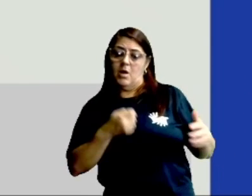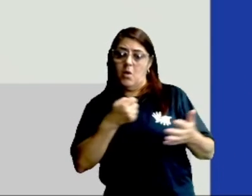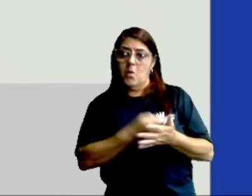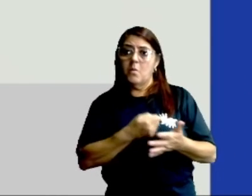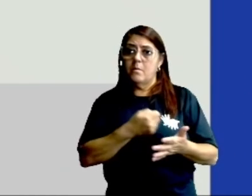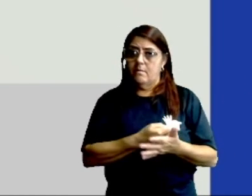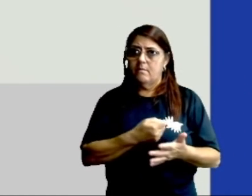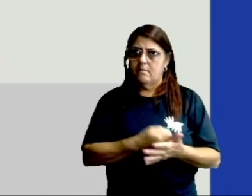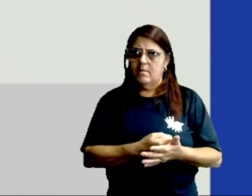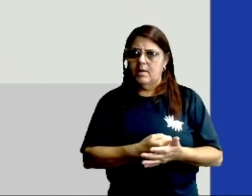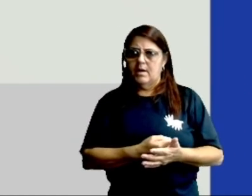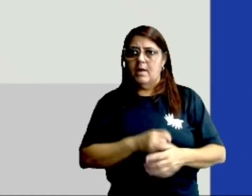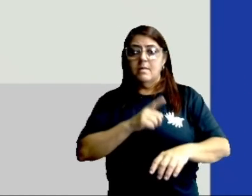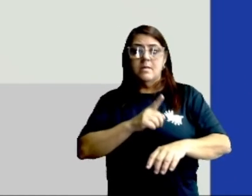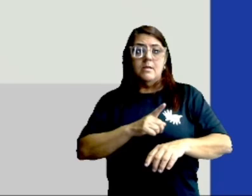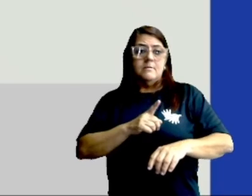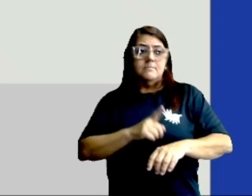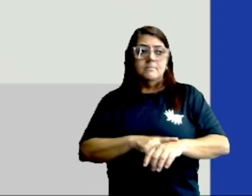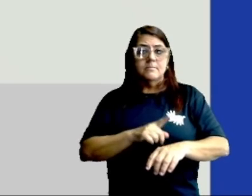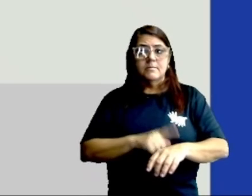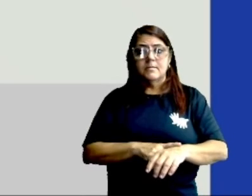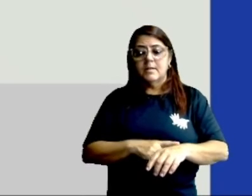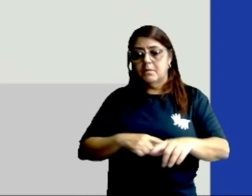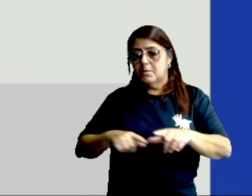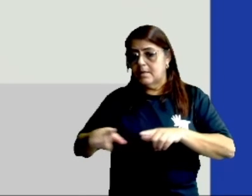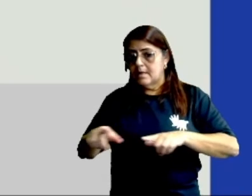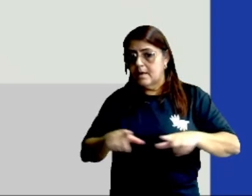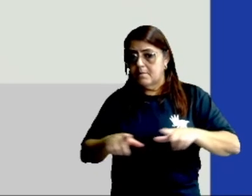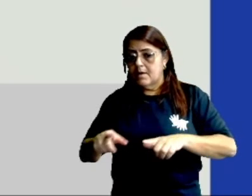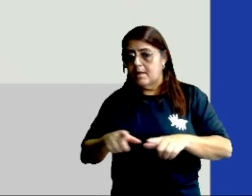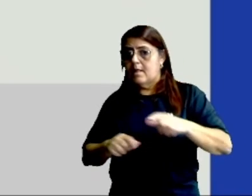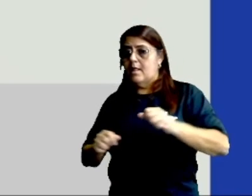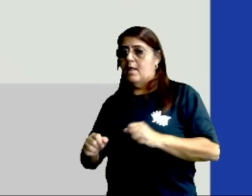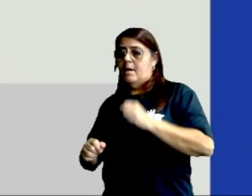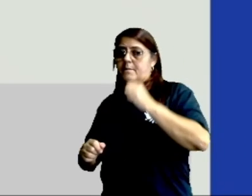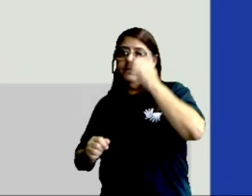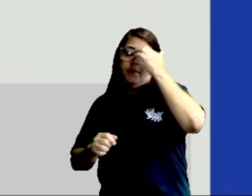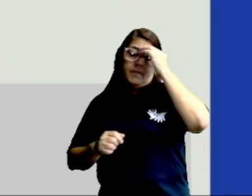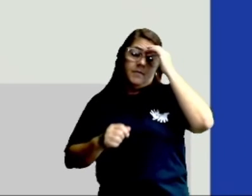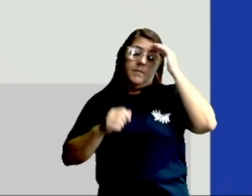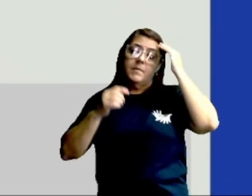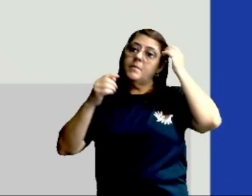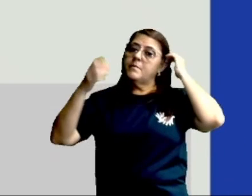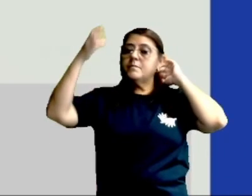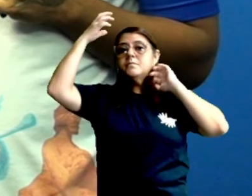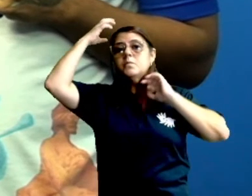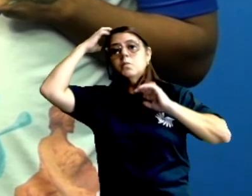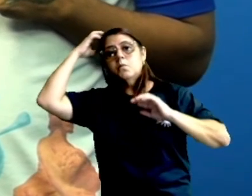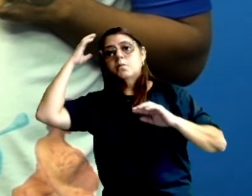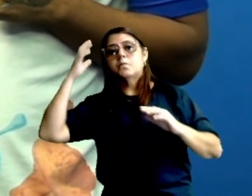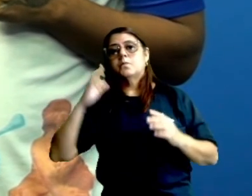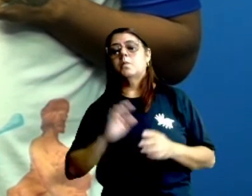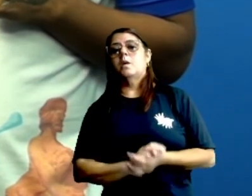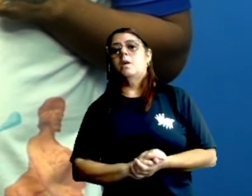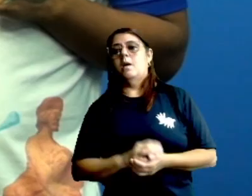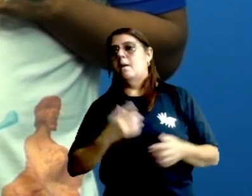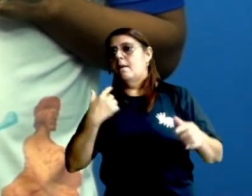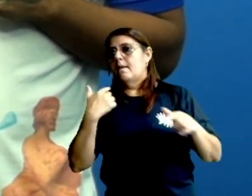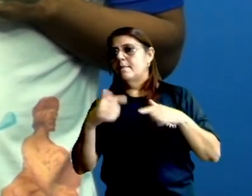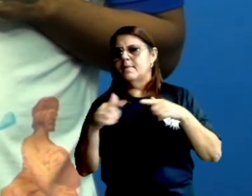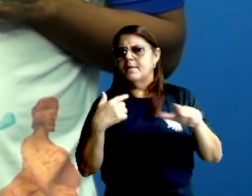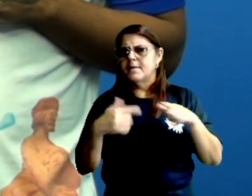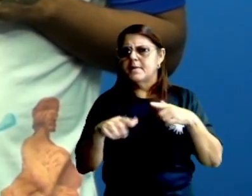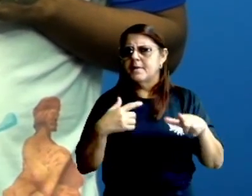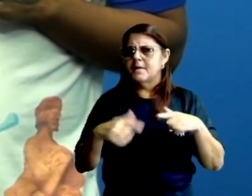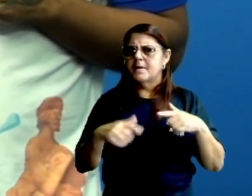eles eram obrigados a doar o seu tempo para poder fazer as obras públicas do reino né eles eram obrigados a trabalhar